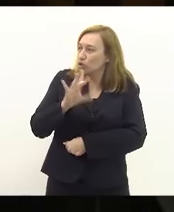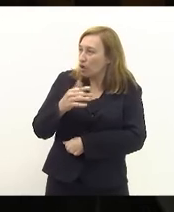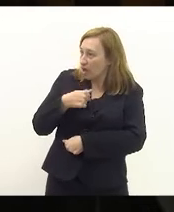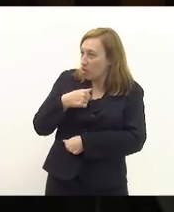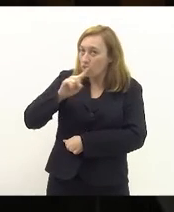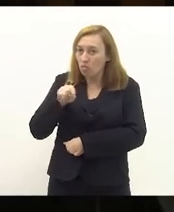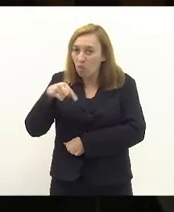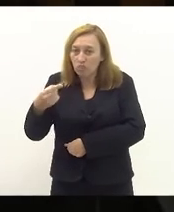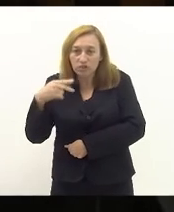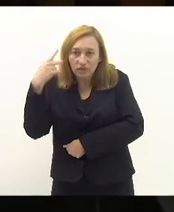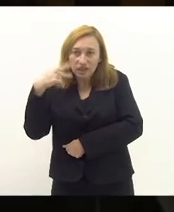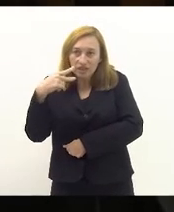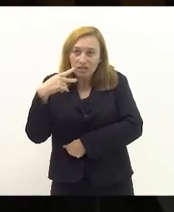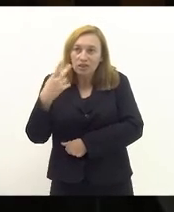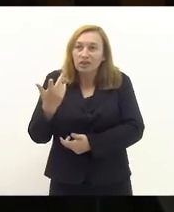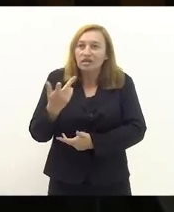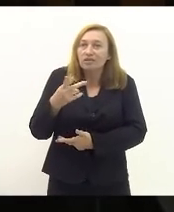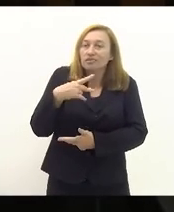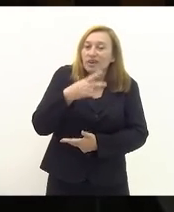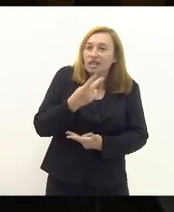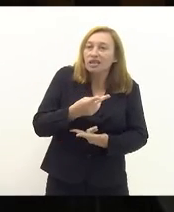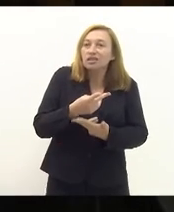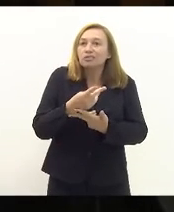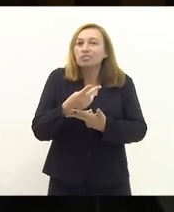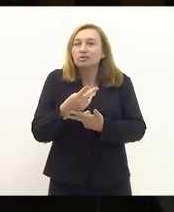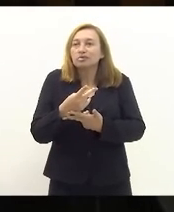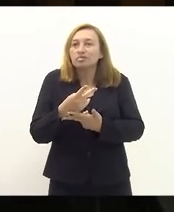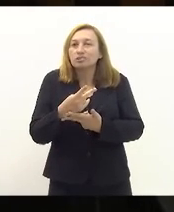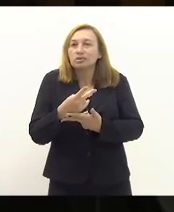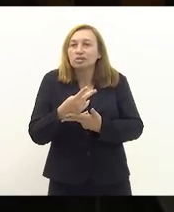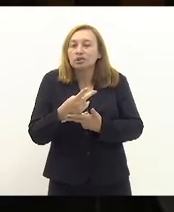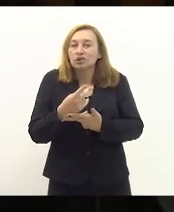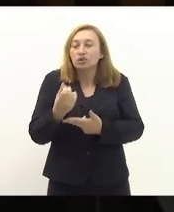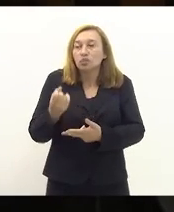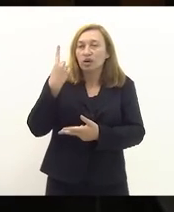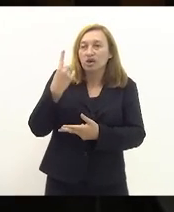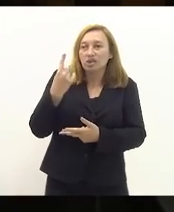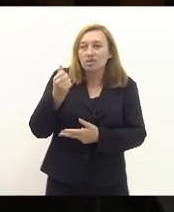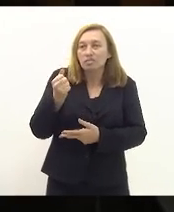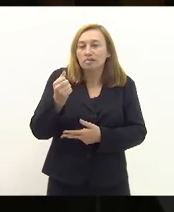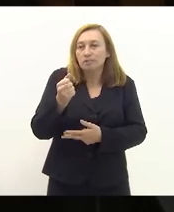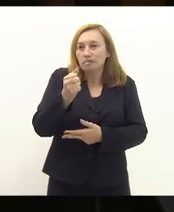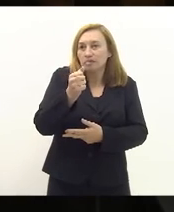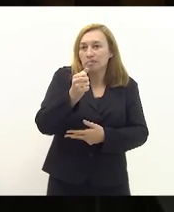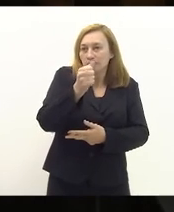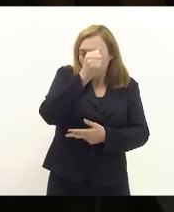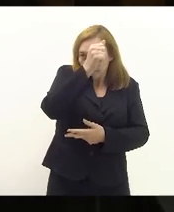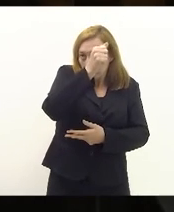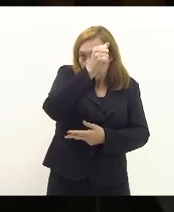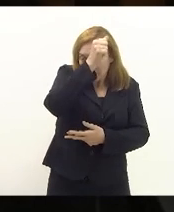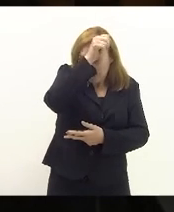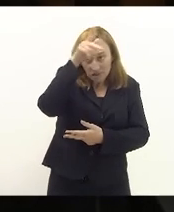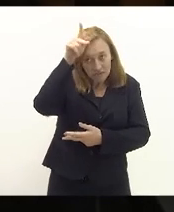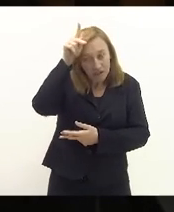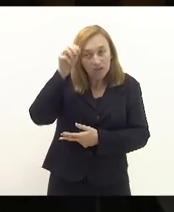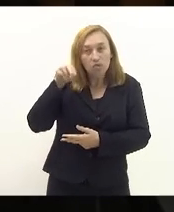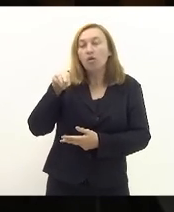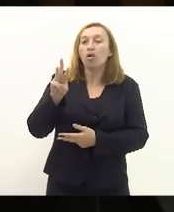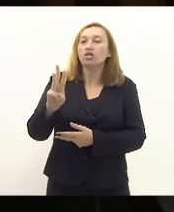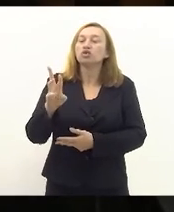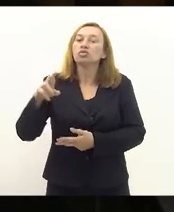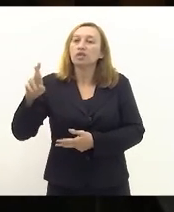eu como os demais vereadores nós mencionamos a respeito do ex-prefeito Washington Reis Mas é porque nós nos